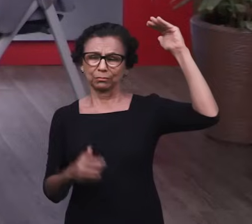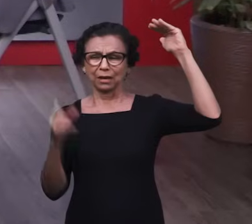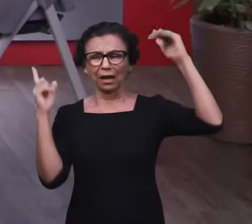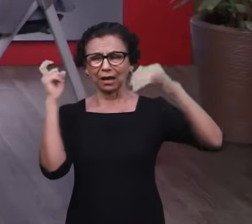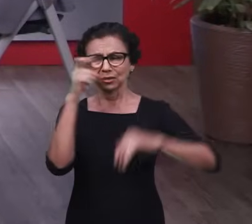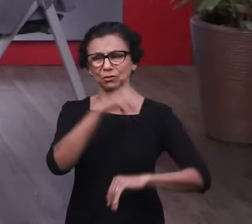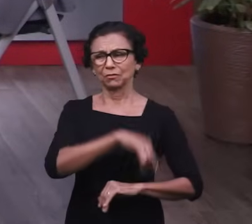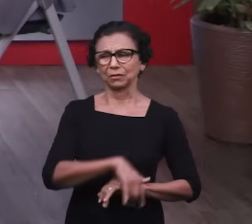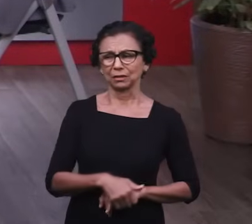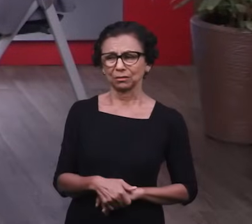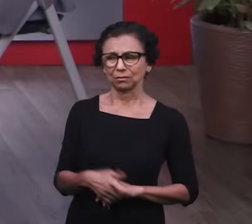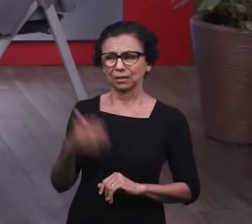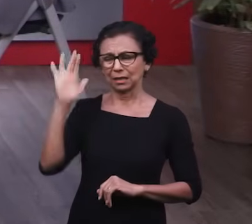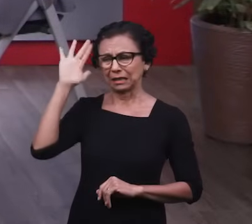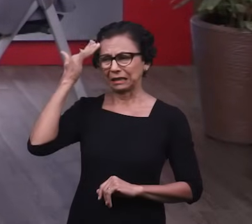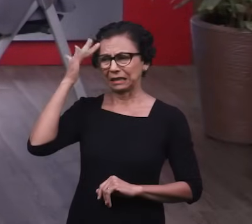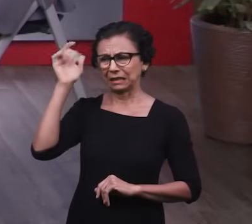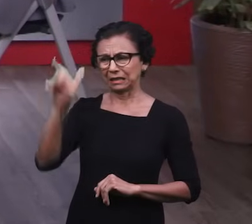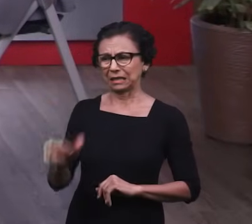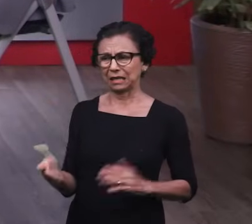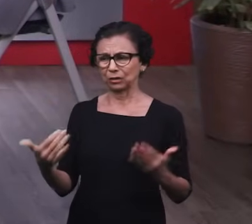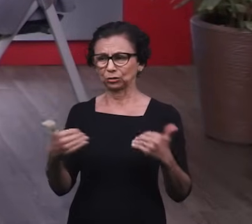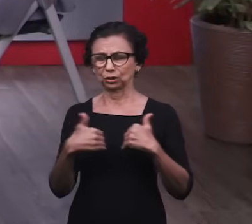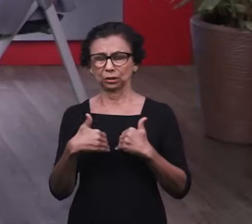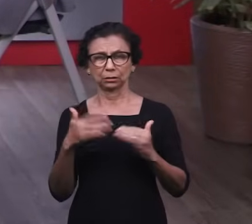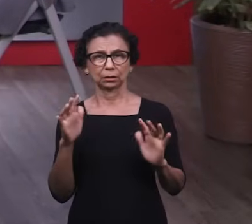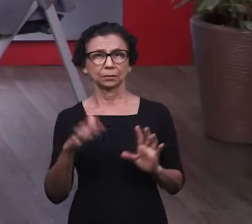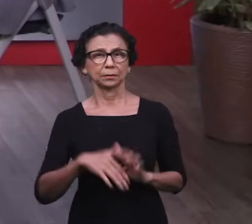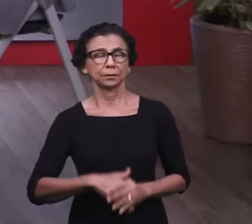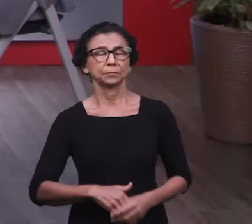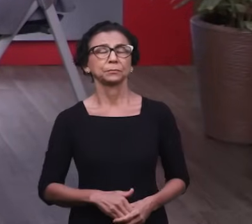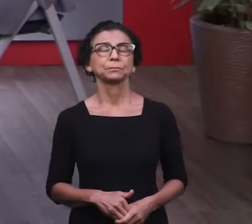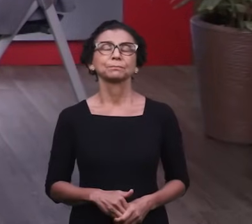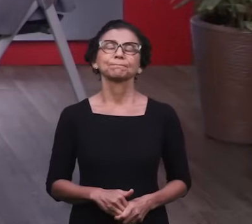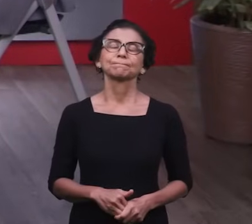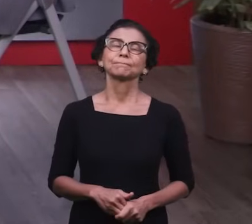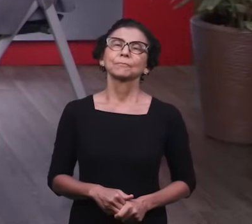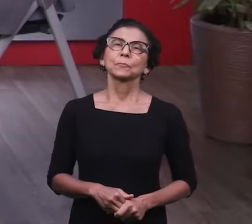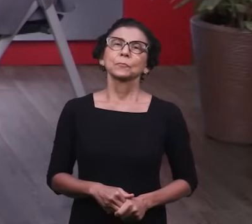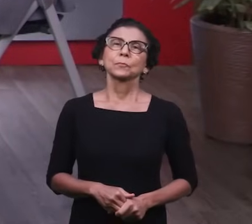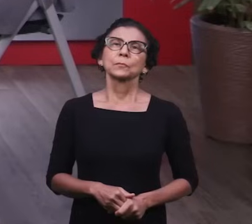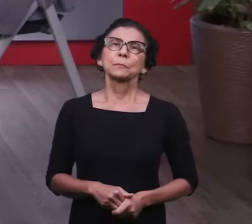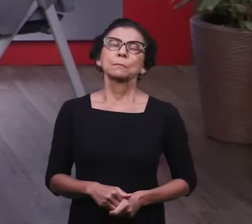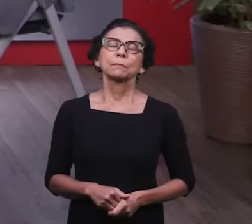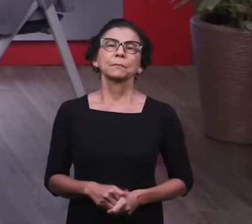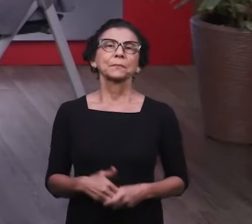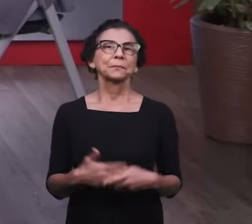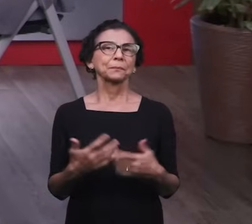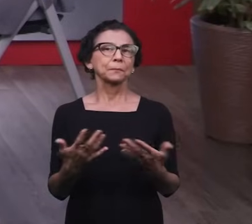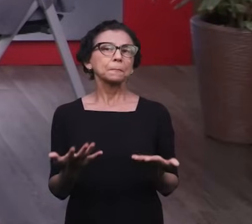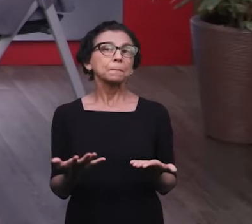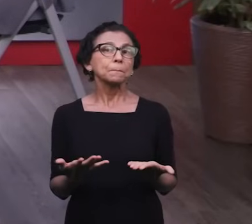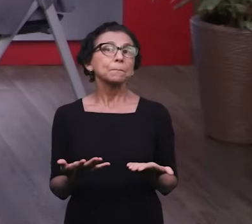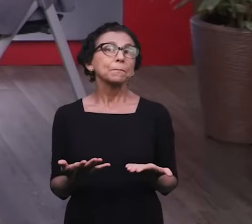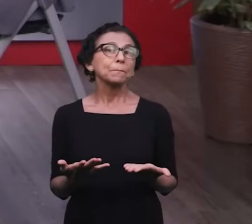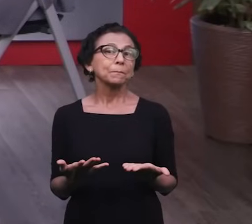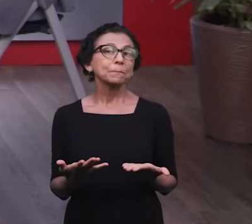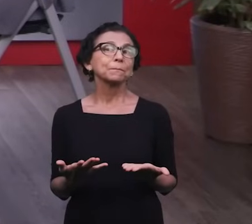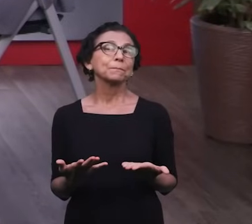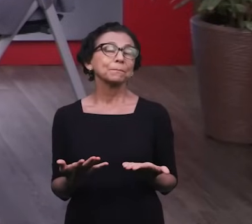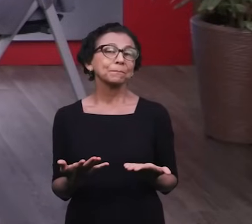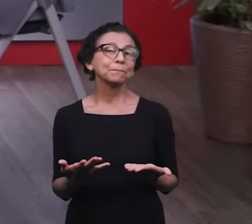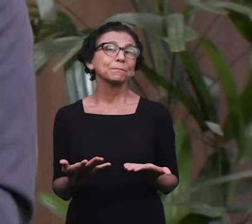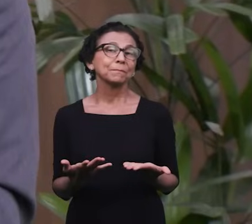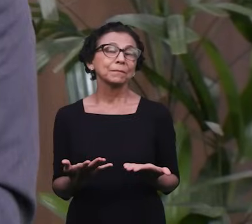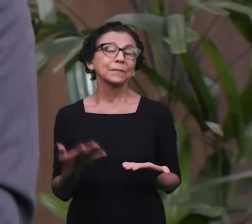ter um trabalho, assim, de conscientização até da sociedade, Exato. né? Uhum. Inclusivo, né? De Não, compreensão, né?